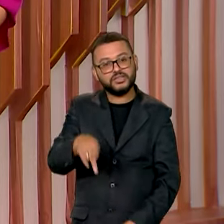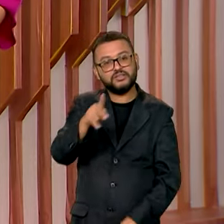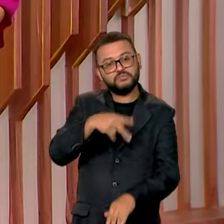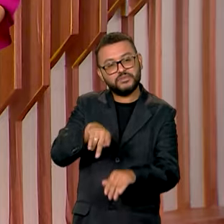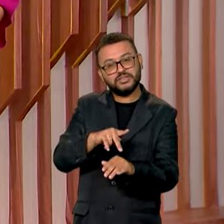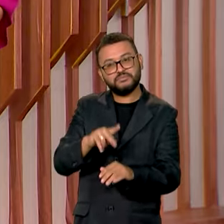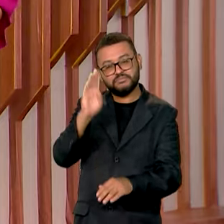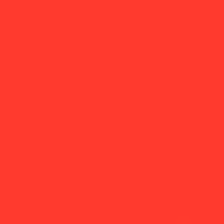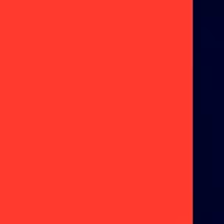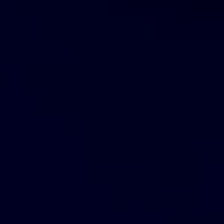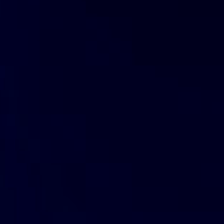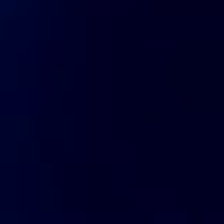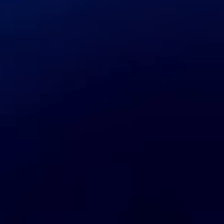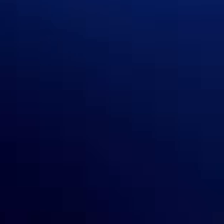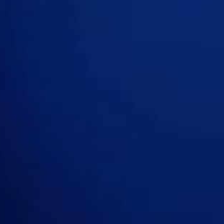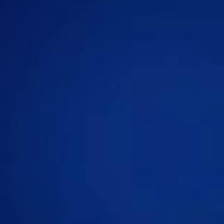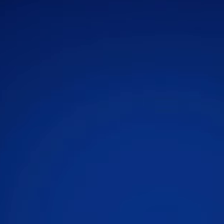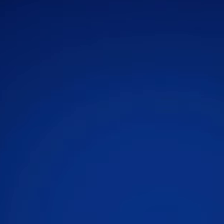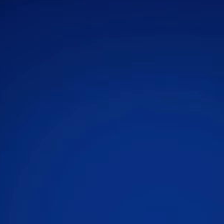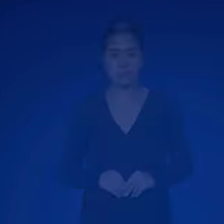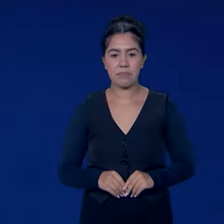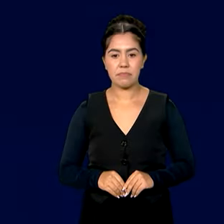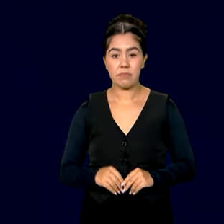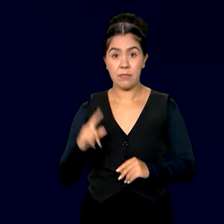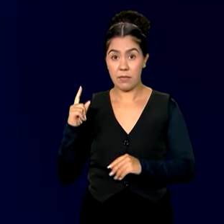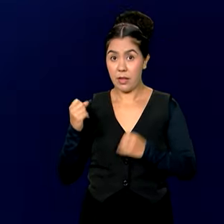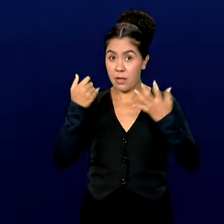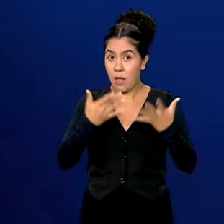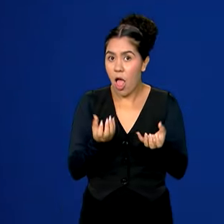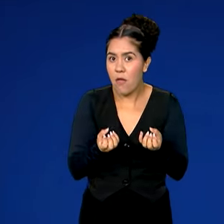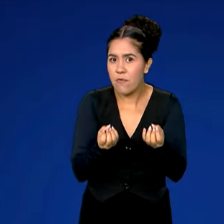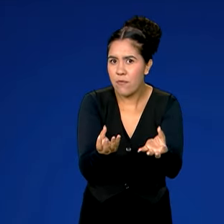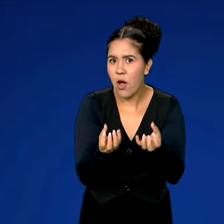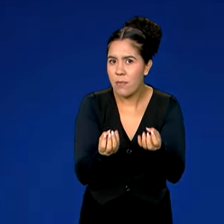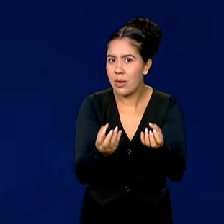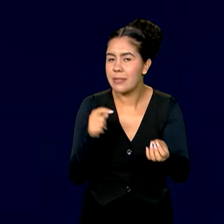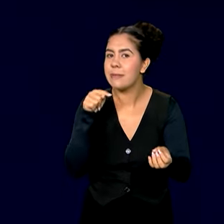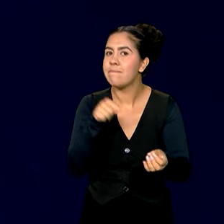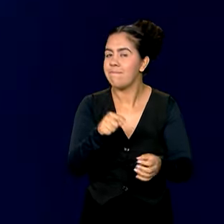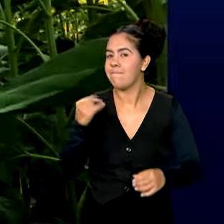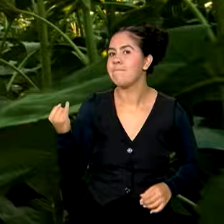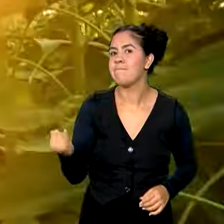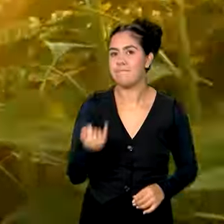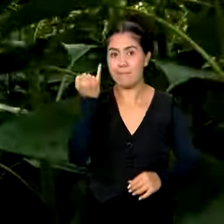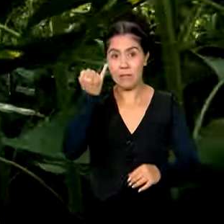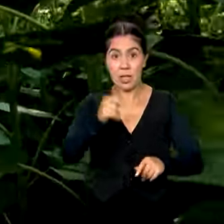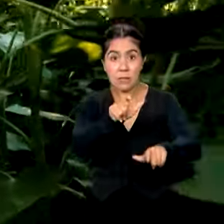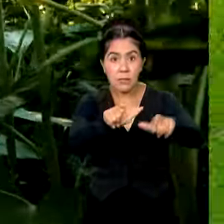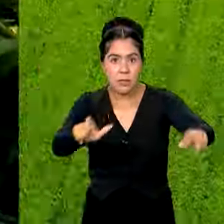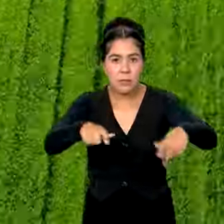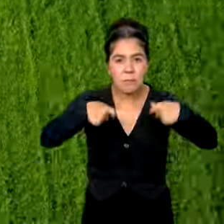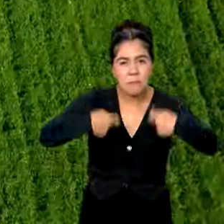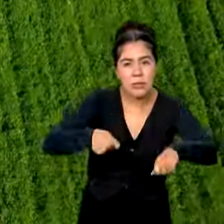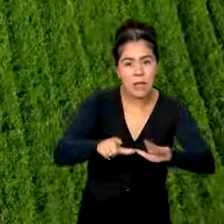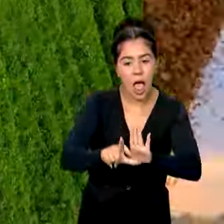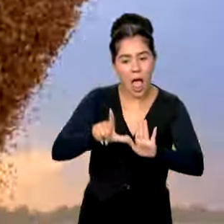em nosso país. A informação é o ponto de partida para quem precisa